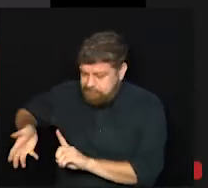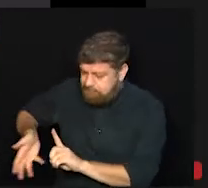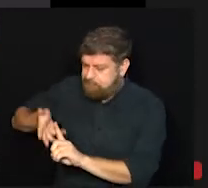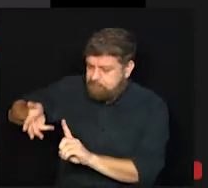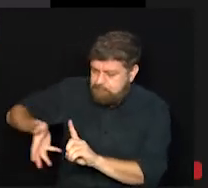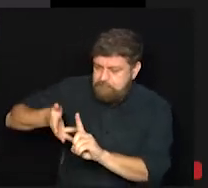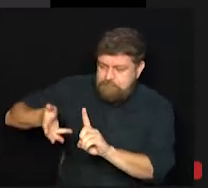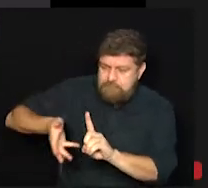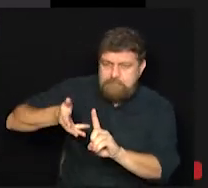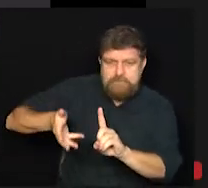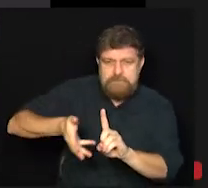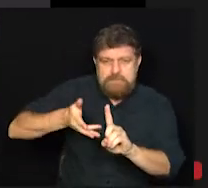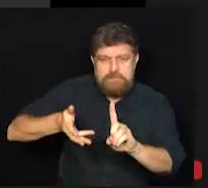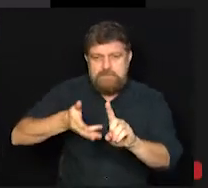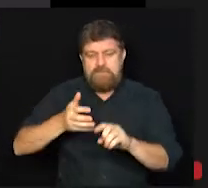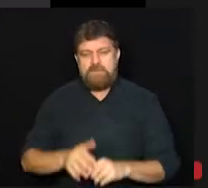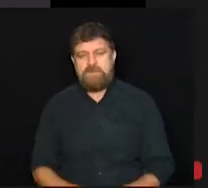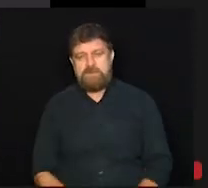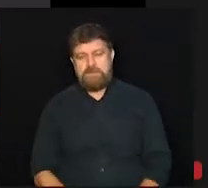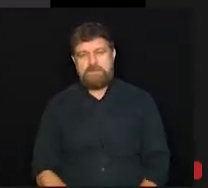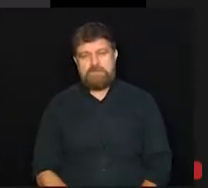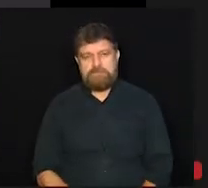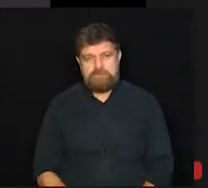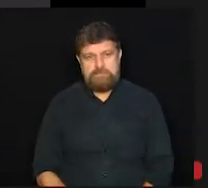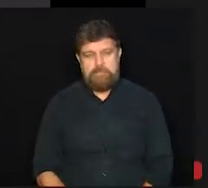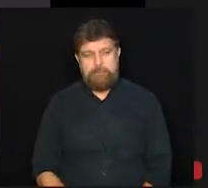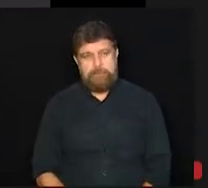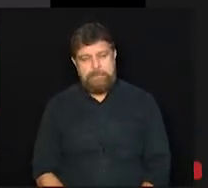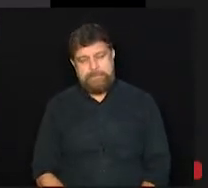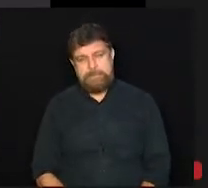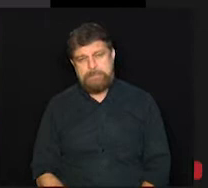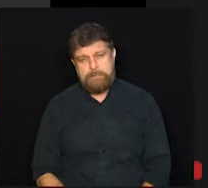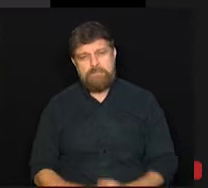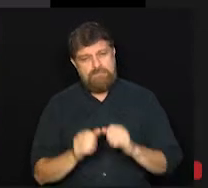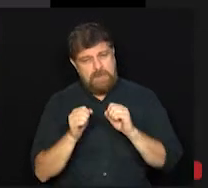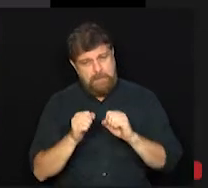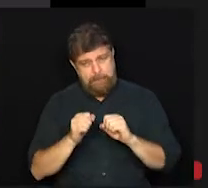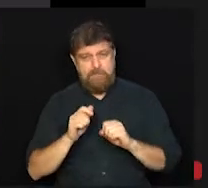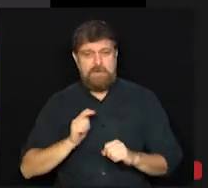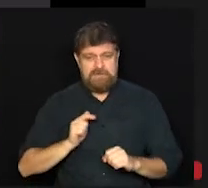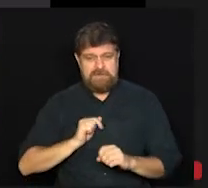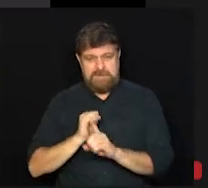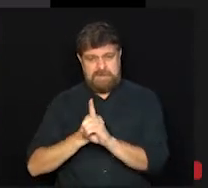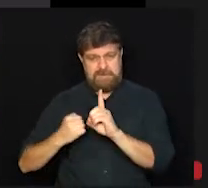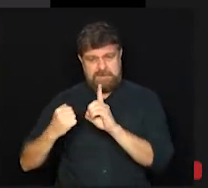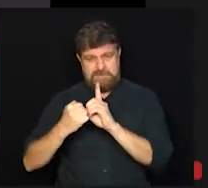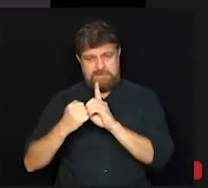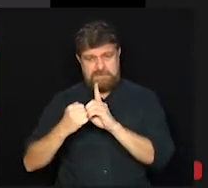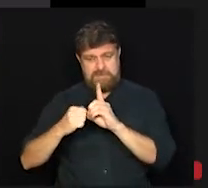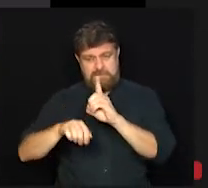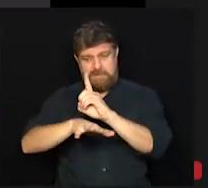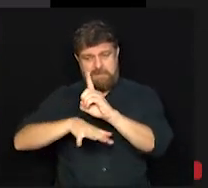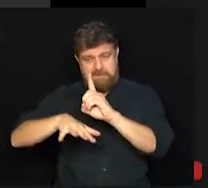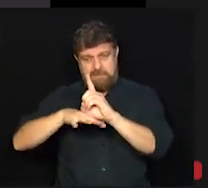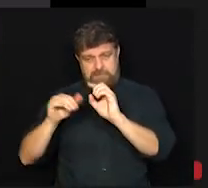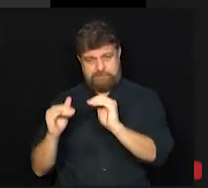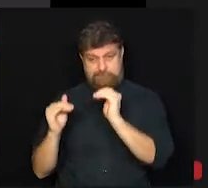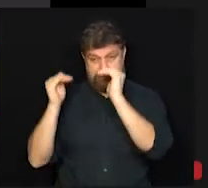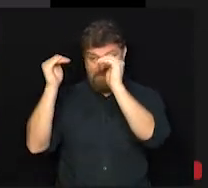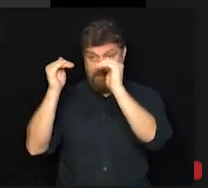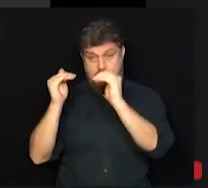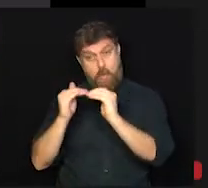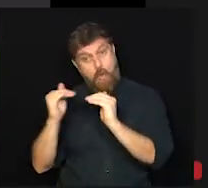da sua trajetória. Ele pode ser de uma classe social mais elevada ou